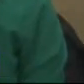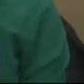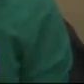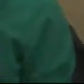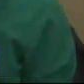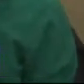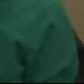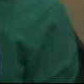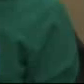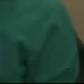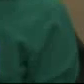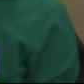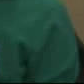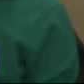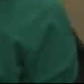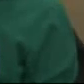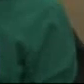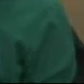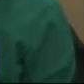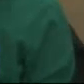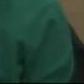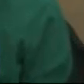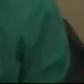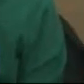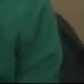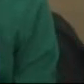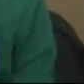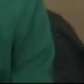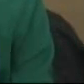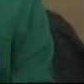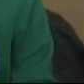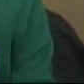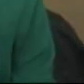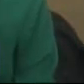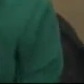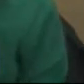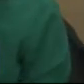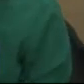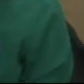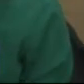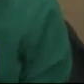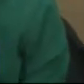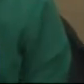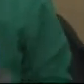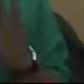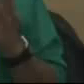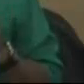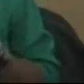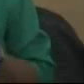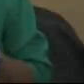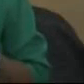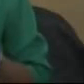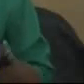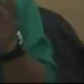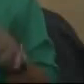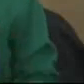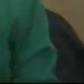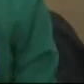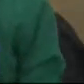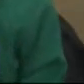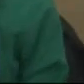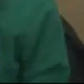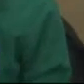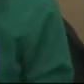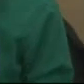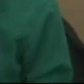plantadas inadequadamente há muitos anos atrás começam a causar problemas agora nas residências. Mas eu